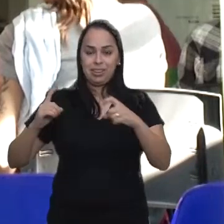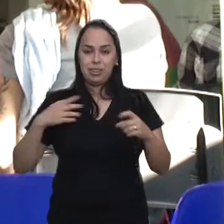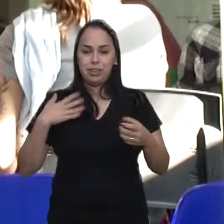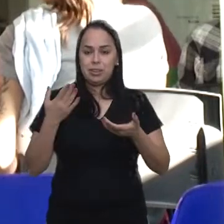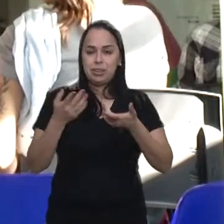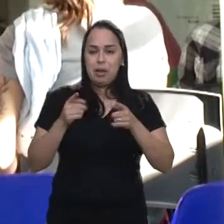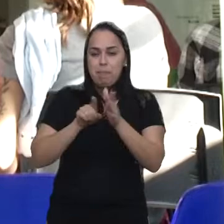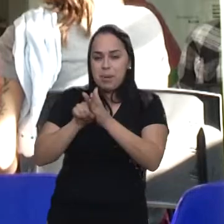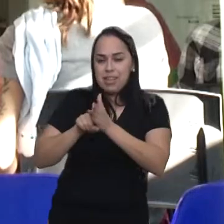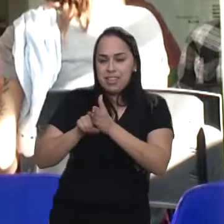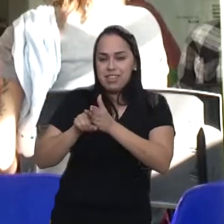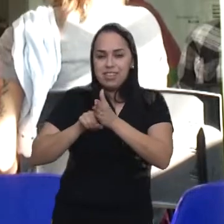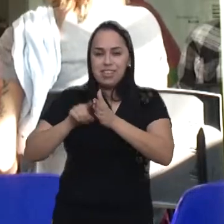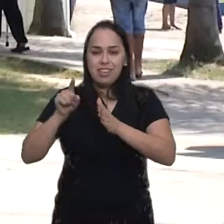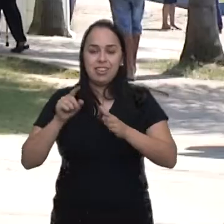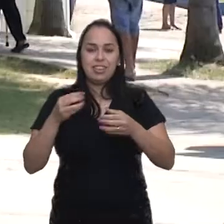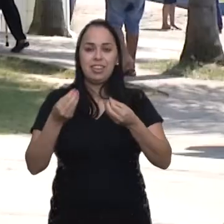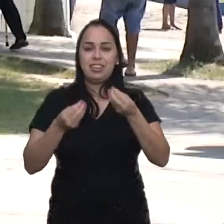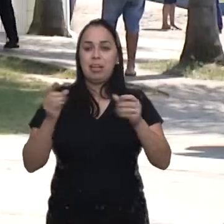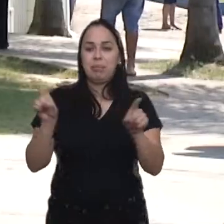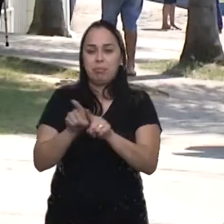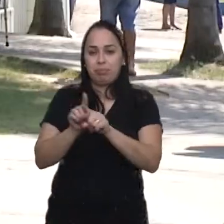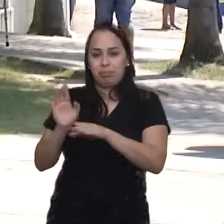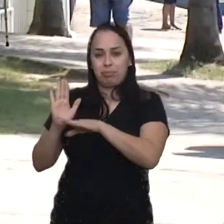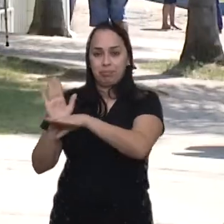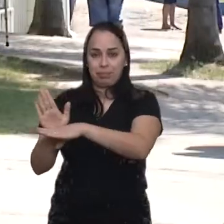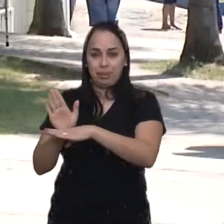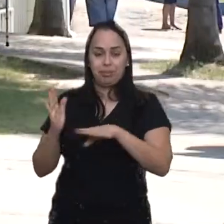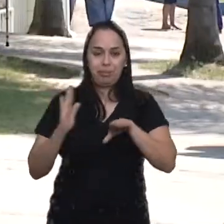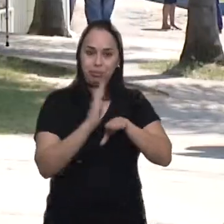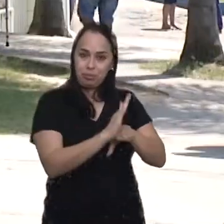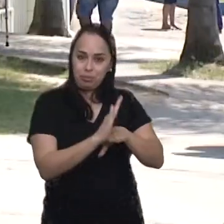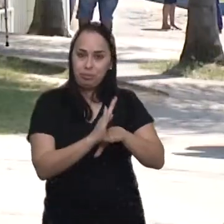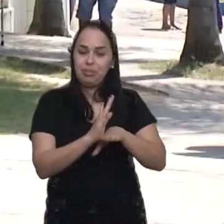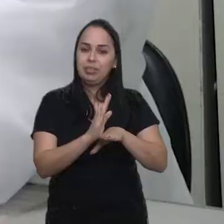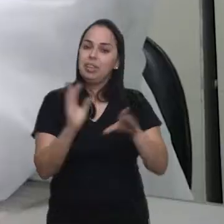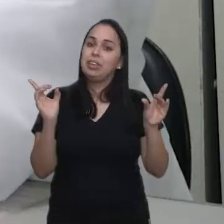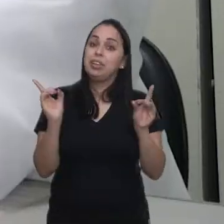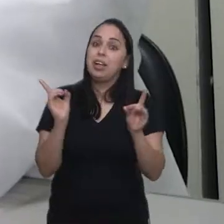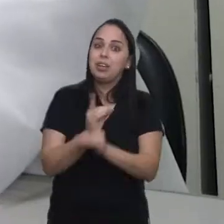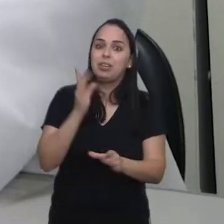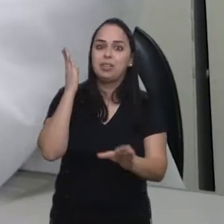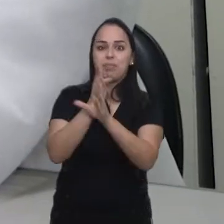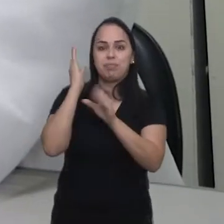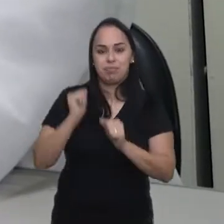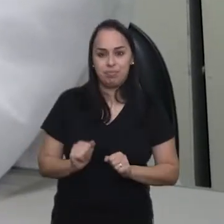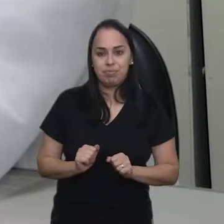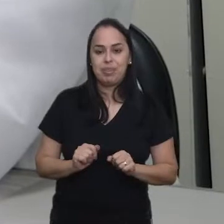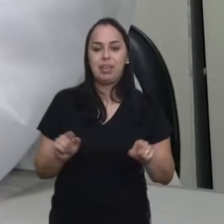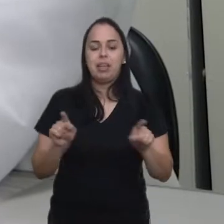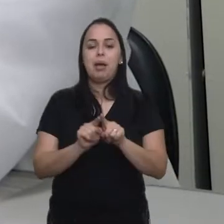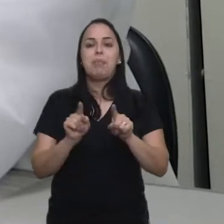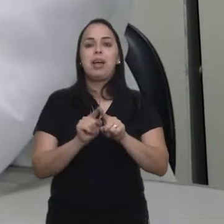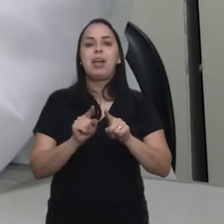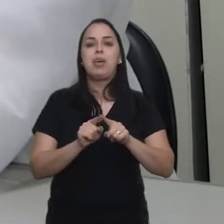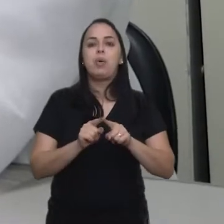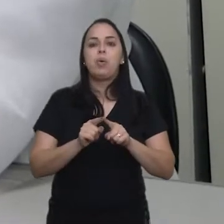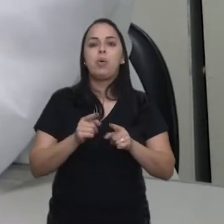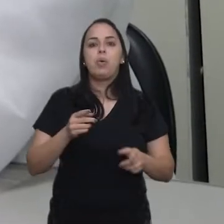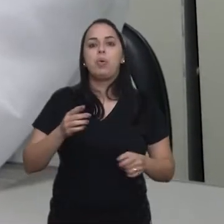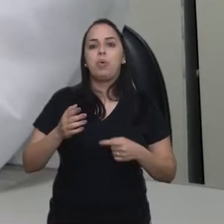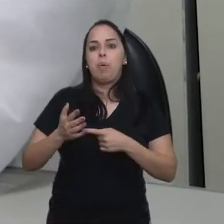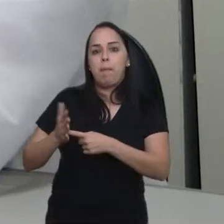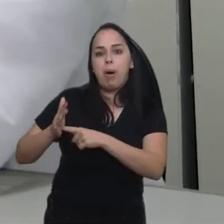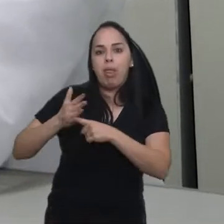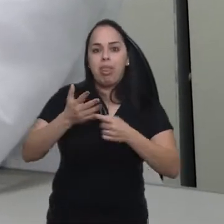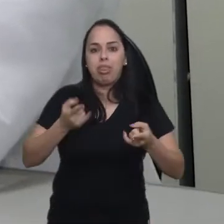de procedimentos cirúrgicos remotos através de tecnologias interativas, com médico executor e equipamento